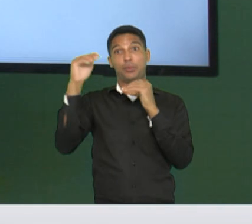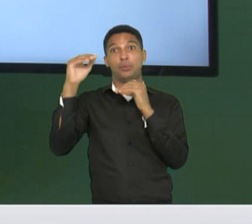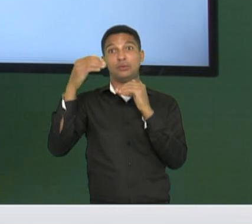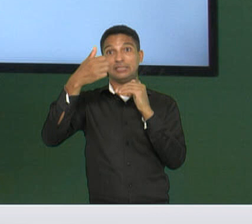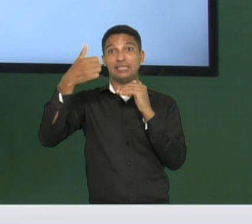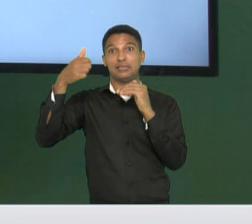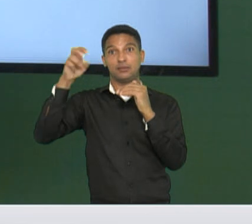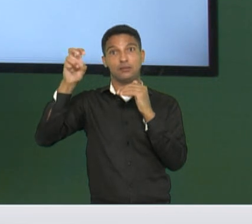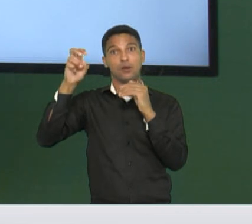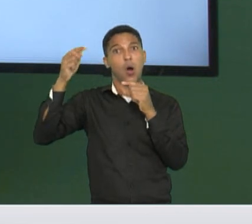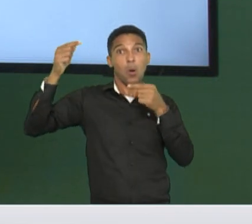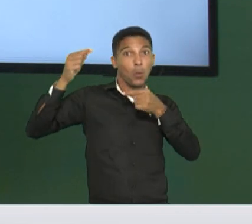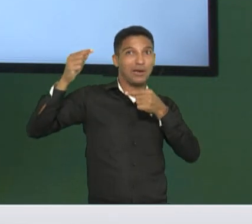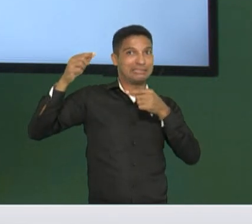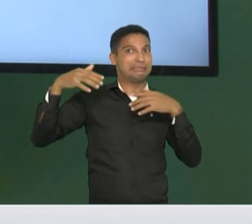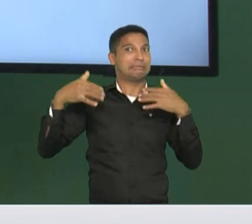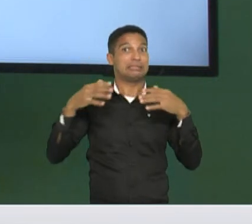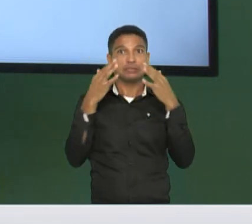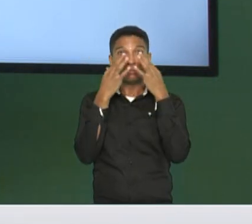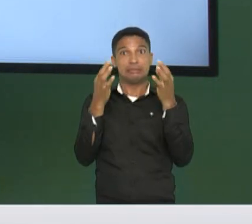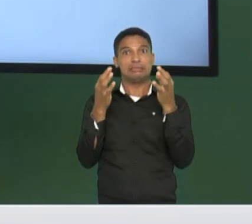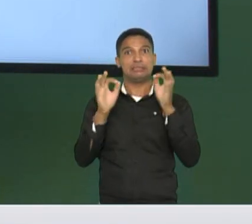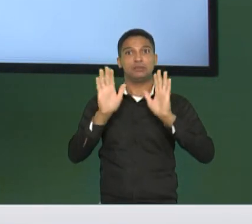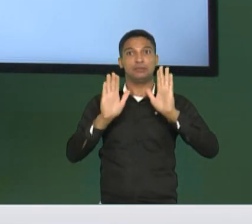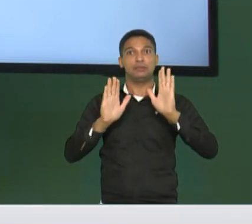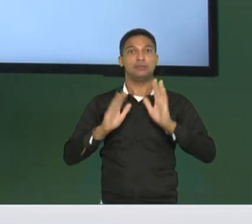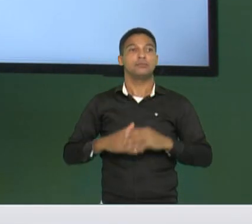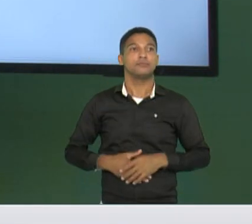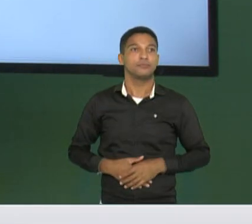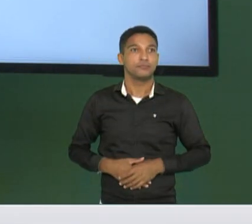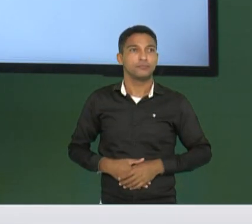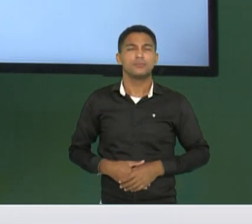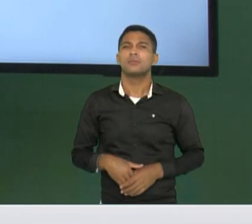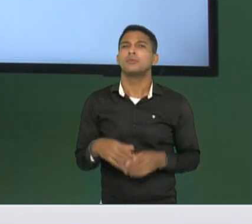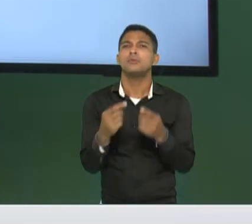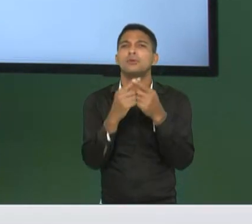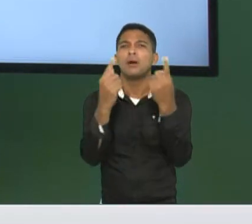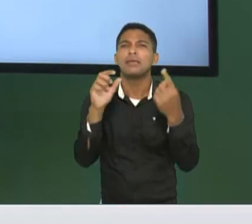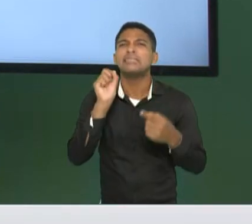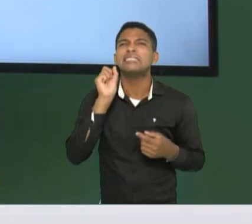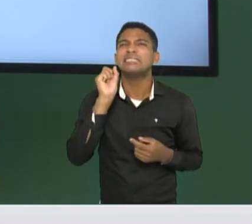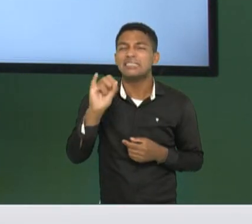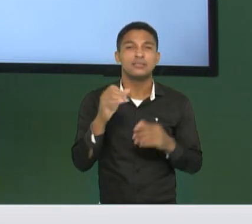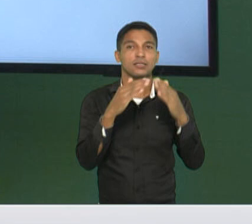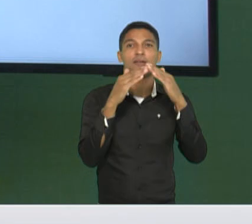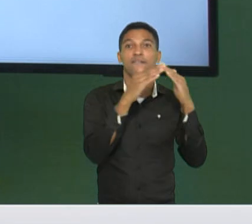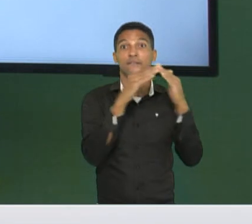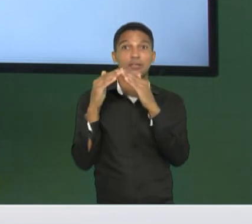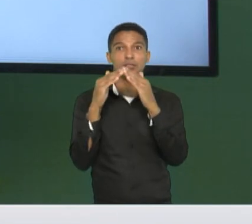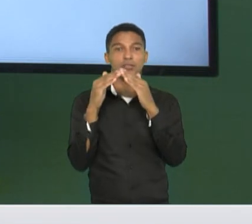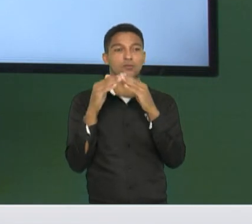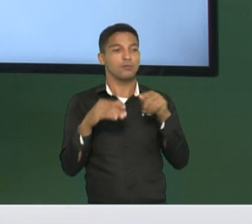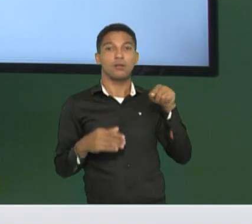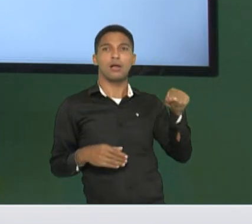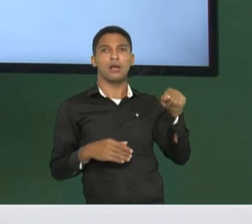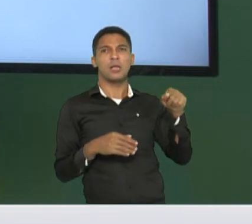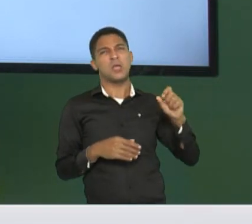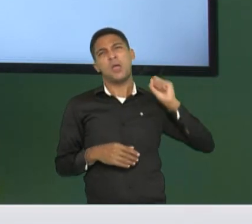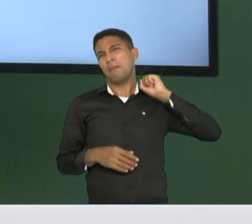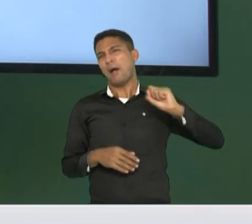isso. E o que eu faço se por acaso tiver algum vizinho, tiver alguém